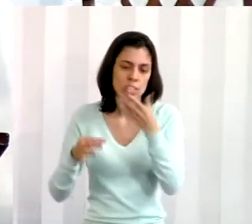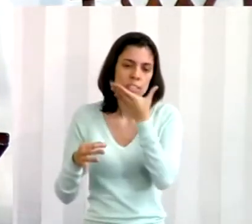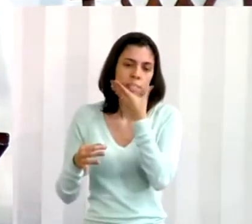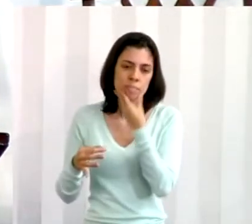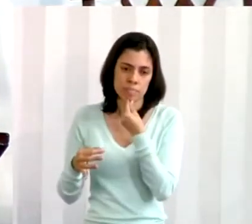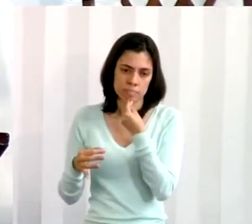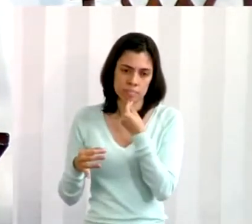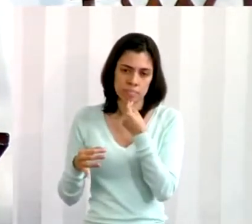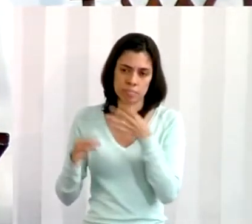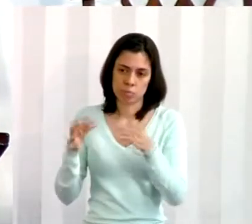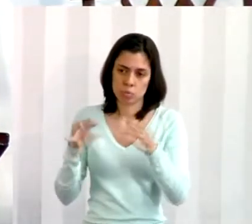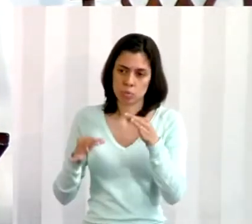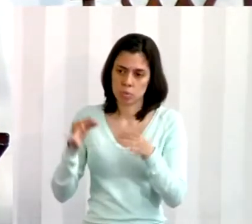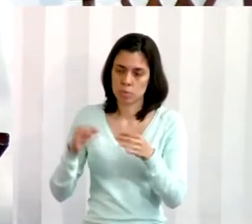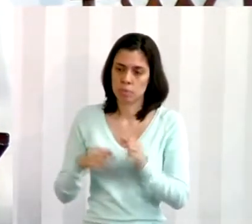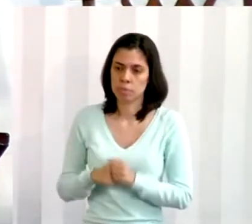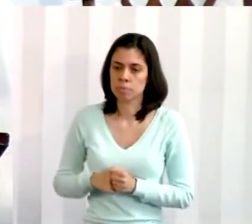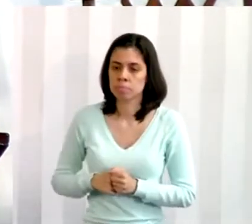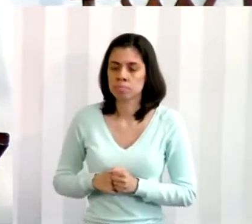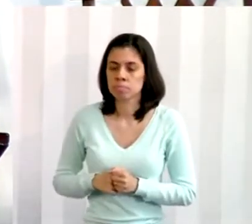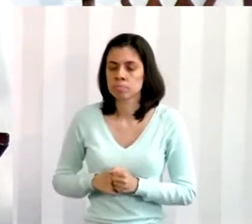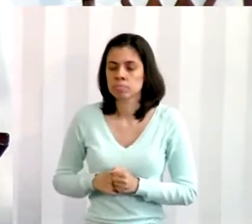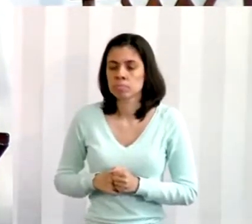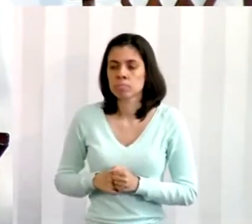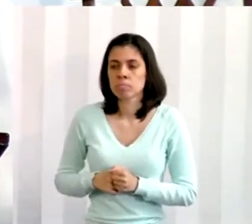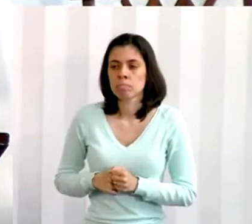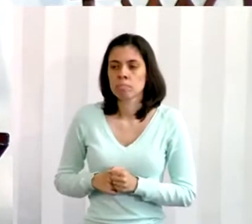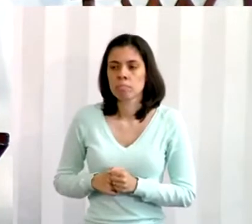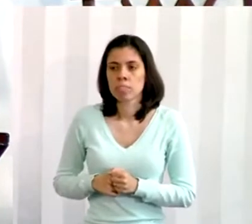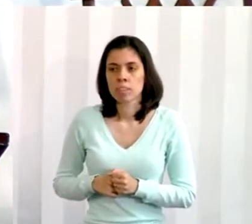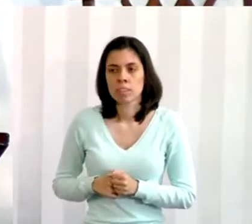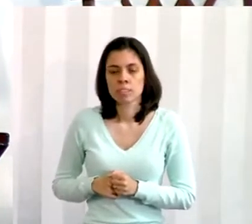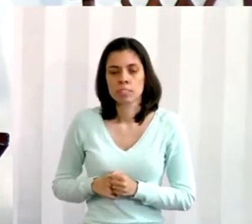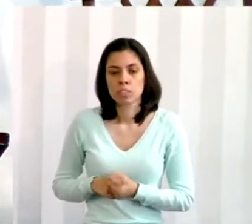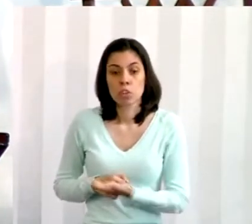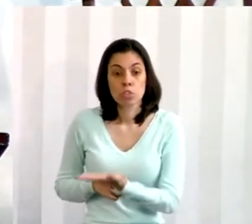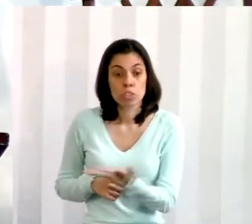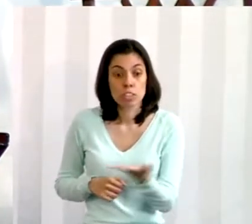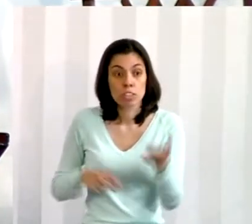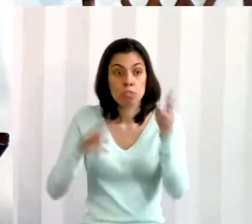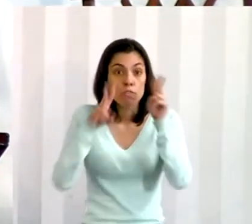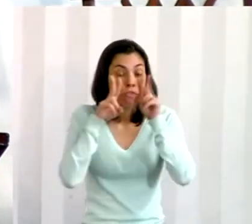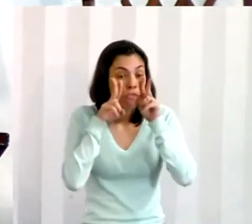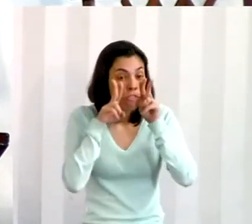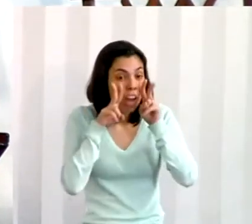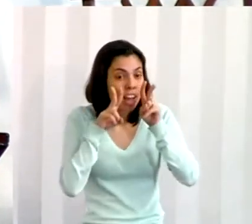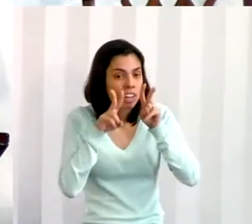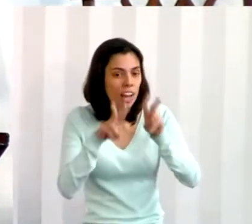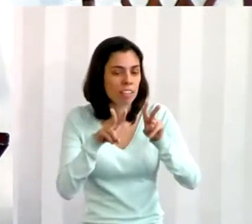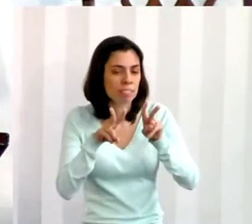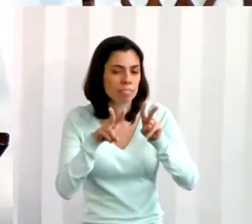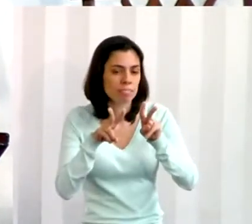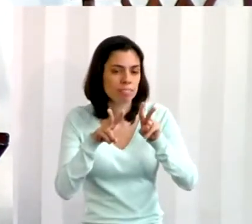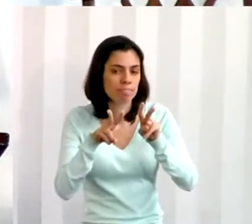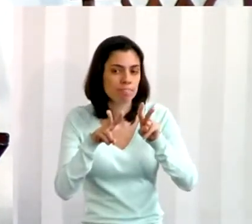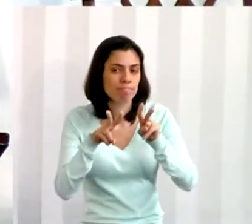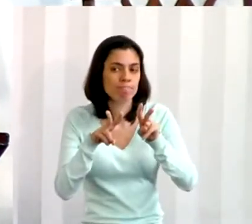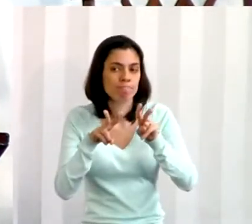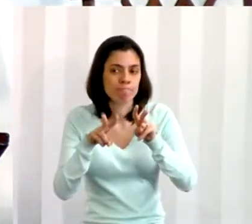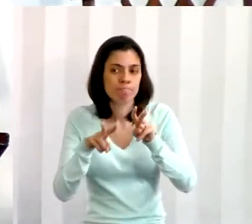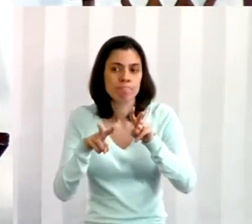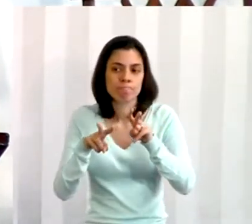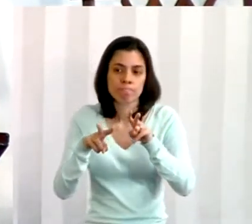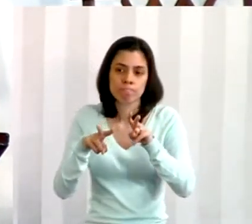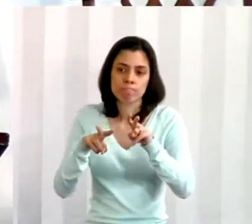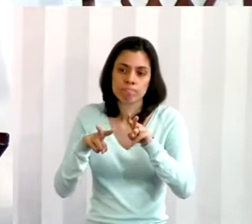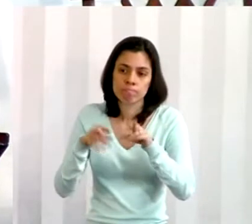obra final foi feita por Jesus Cristo na cruz. Mas você verá o juízo dele na vida de vivos e de